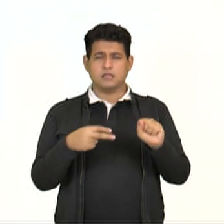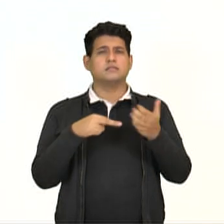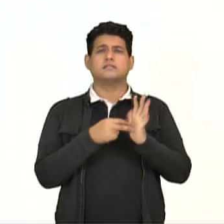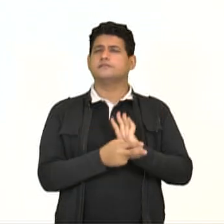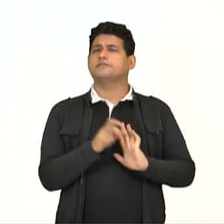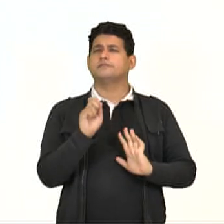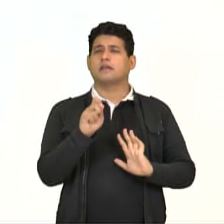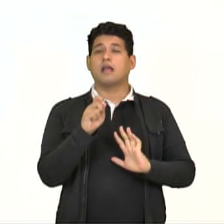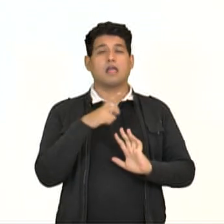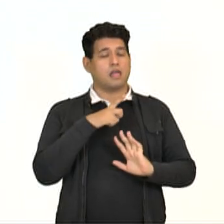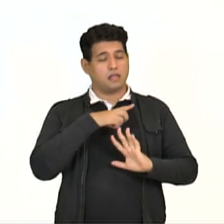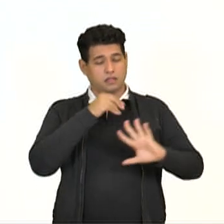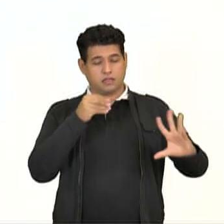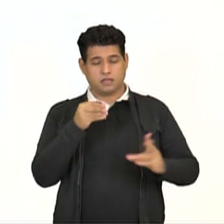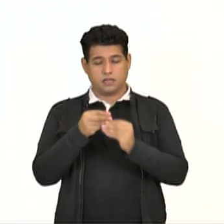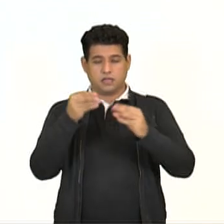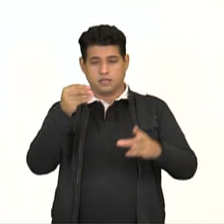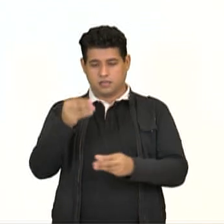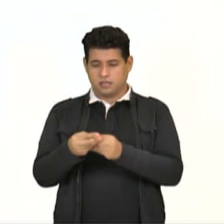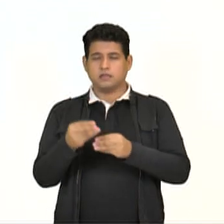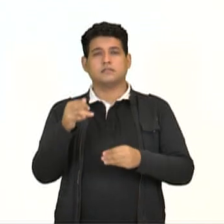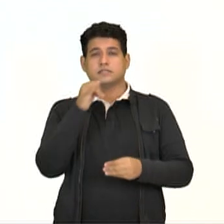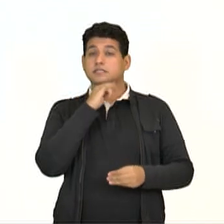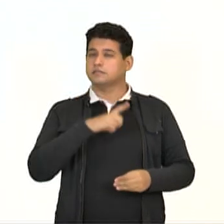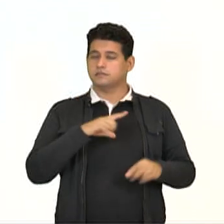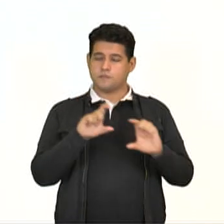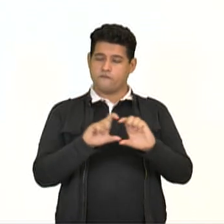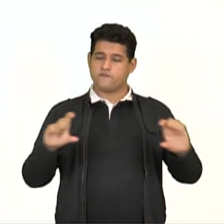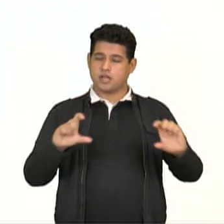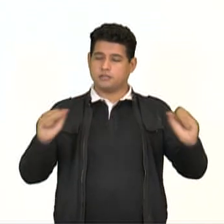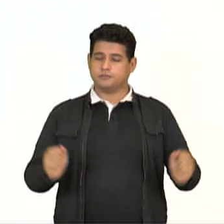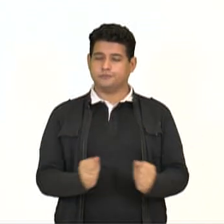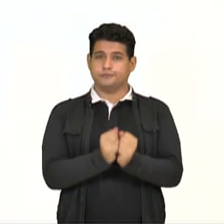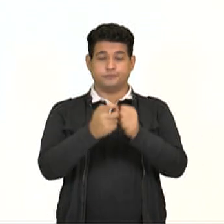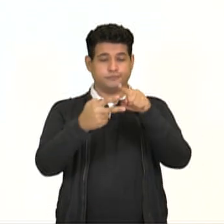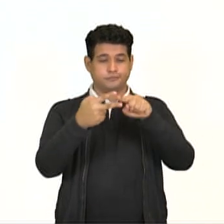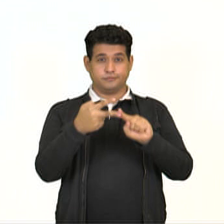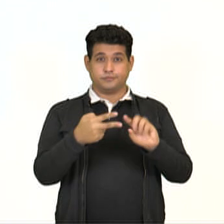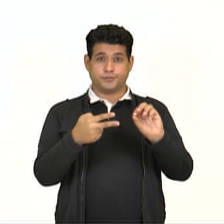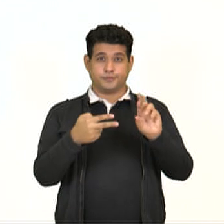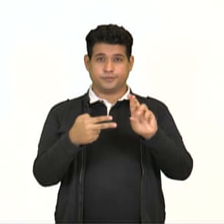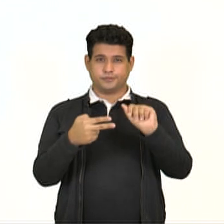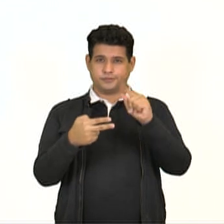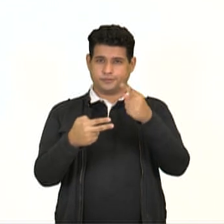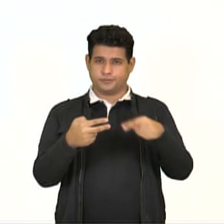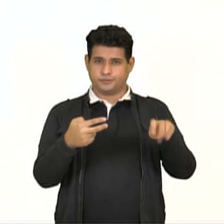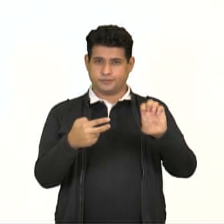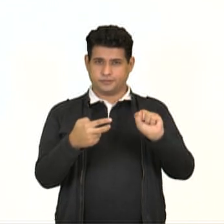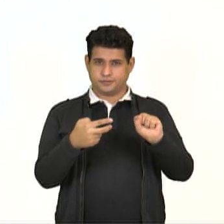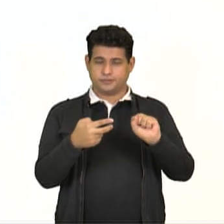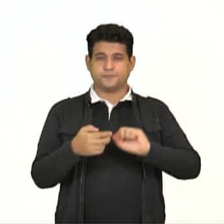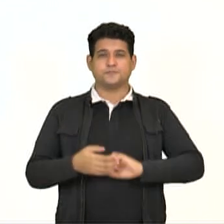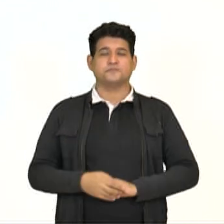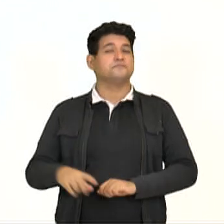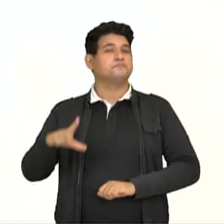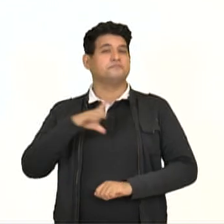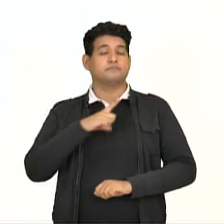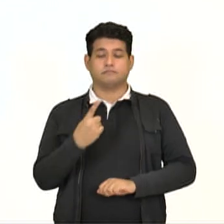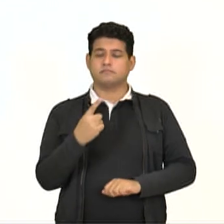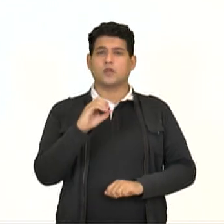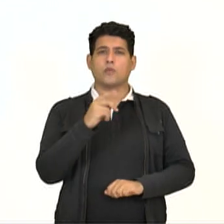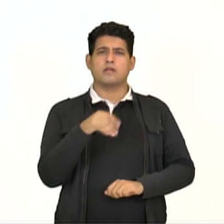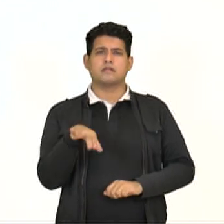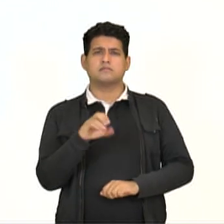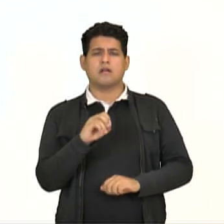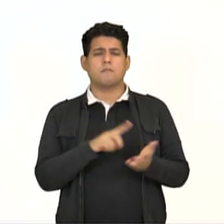orações compostas, tá? É uma frase formada por duas orações. Nós temos uma oração que